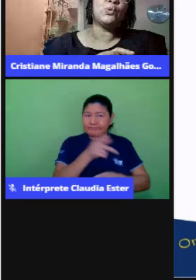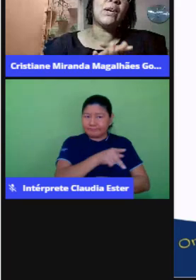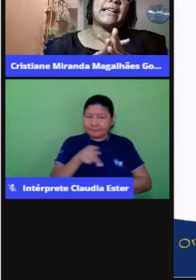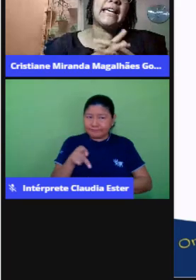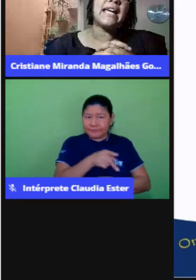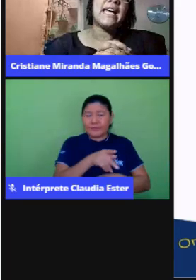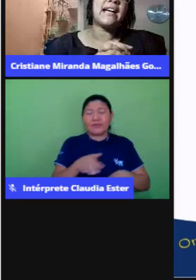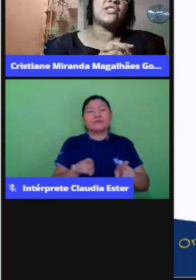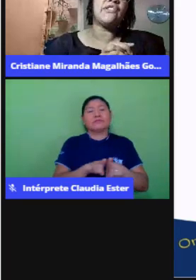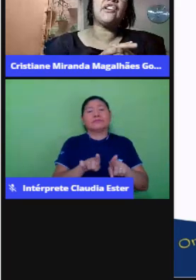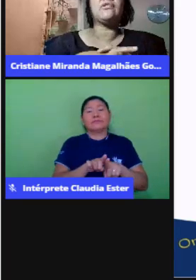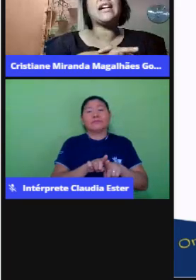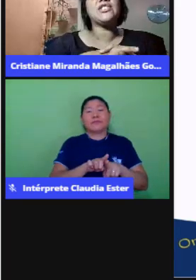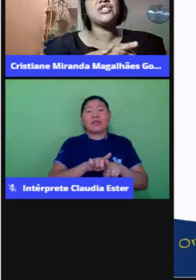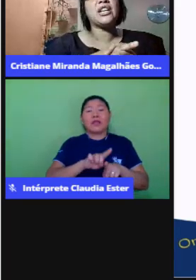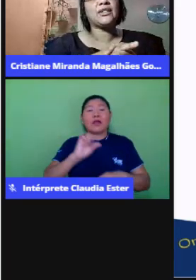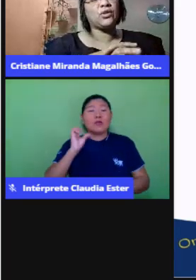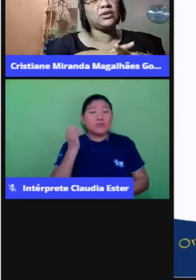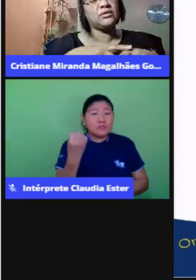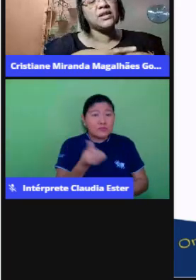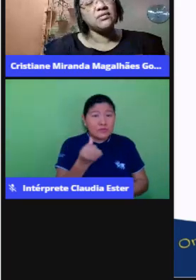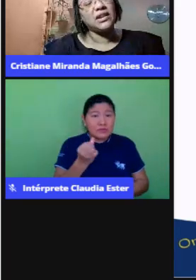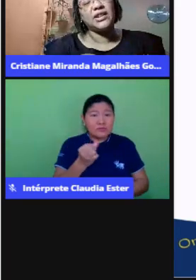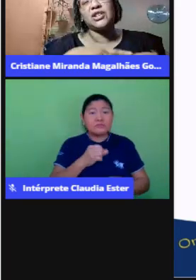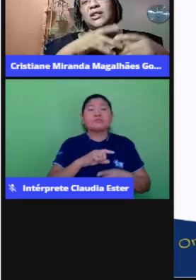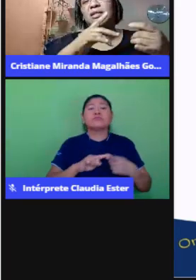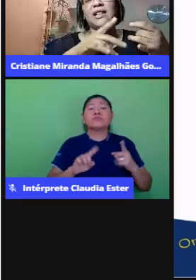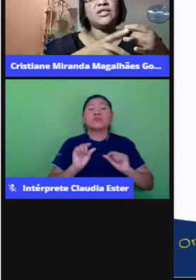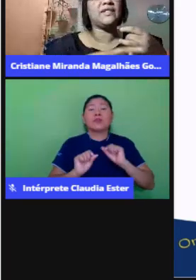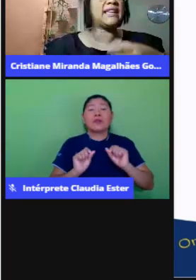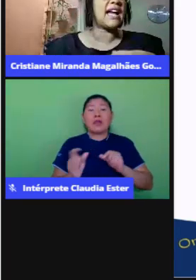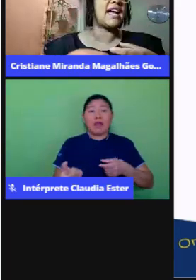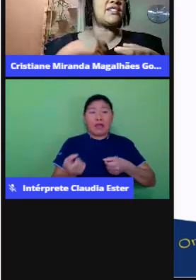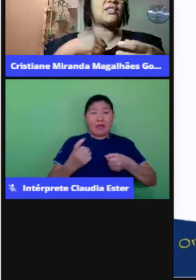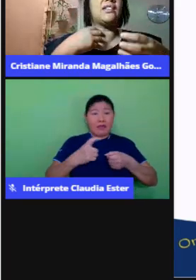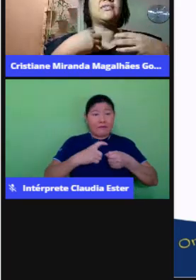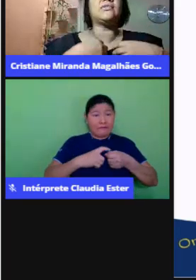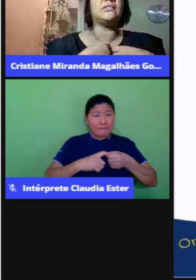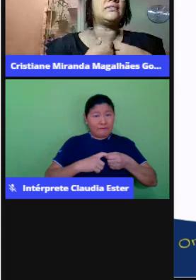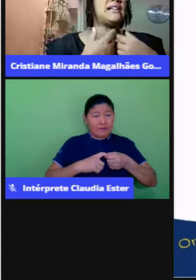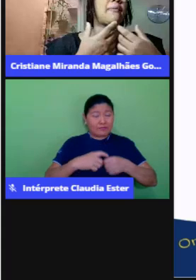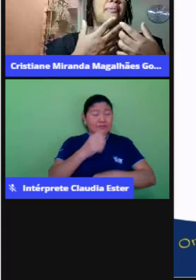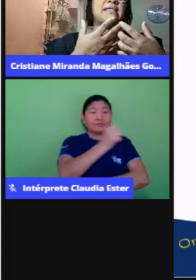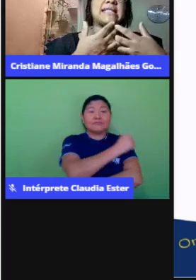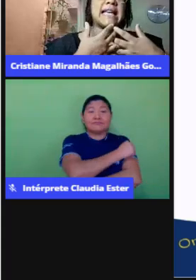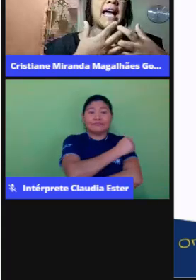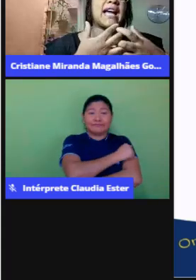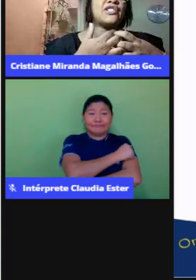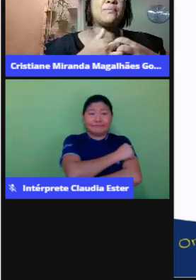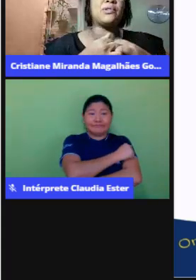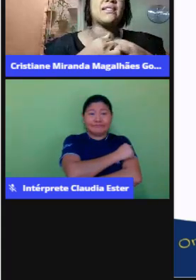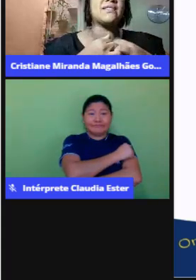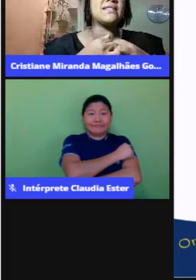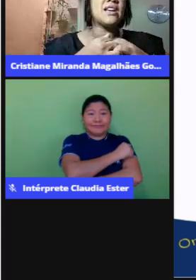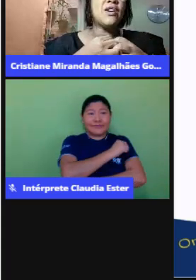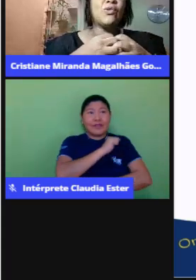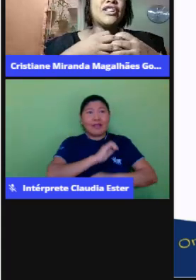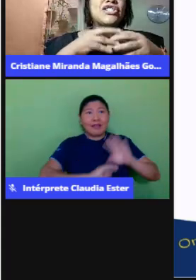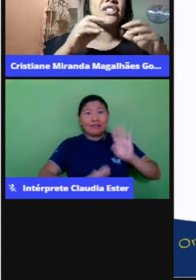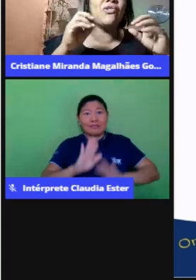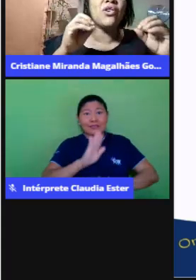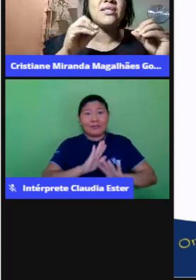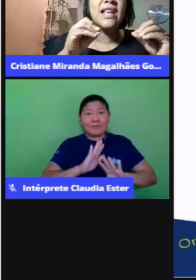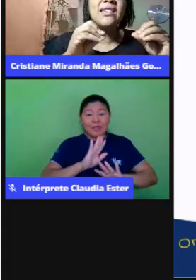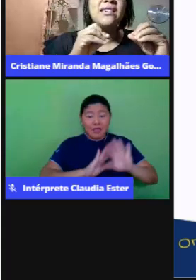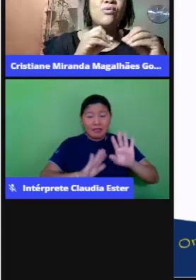gente pontua aqui é a dificuldade de retorno do estudante, tanto da atividade, tanto da aprendizagem, porque às vezes o